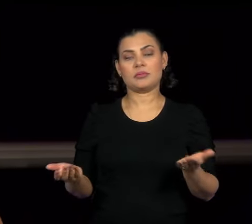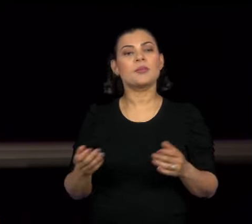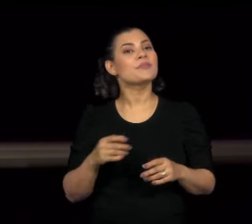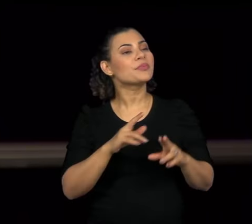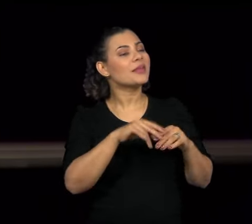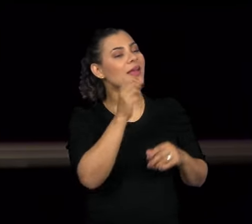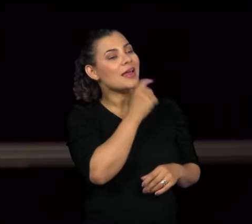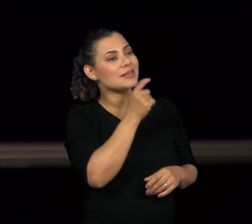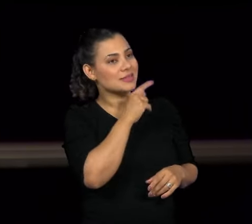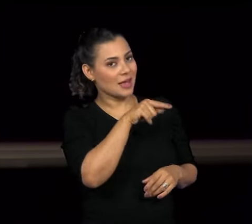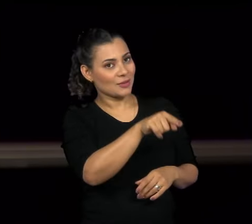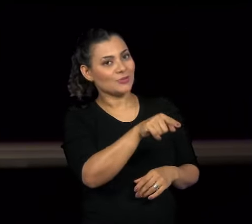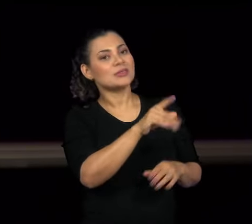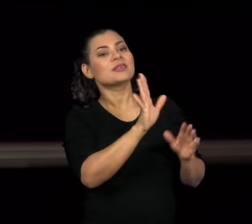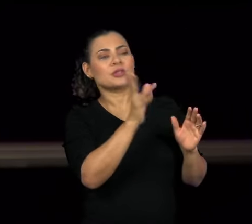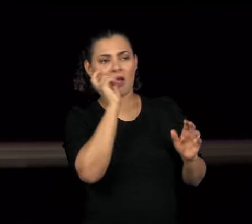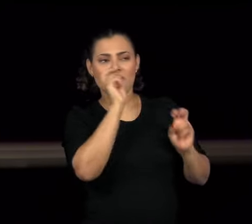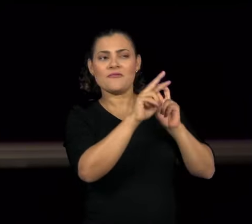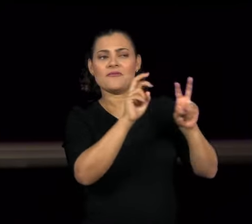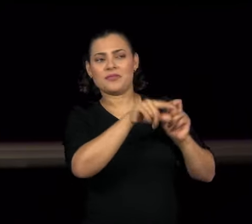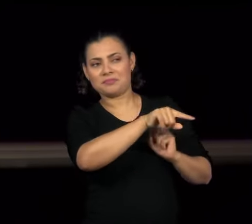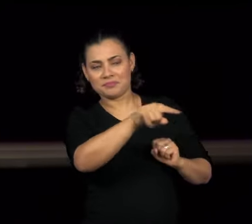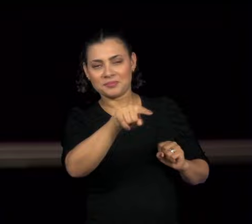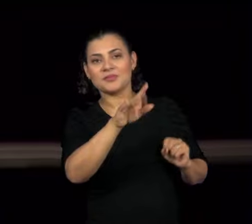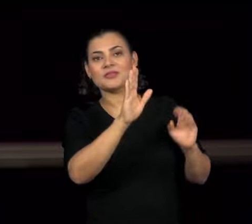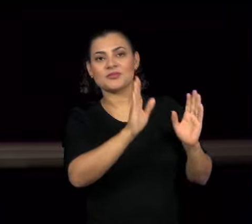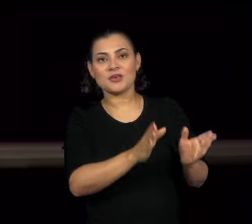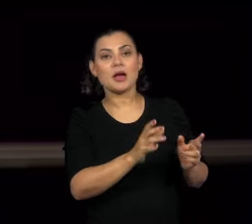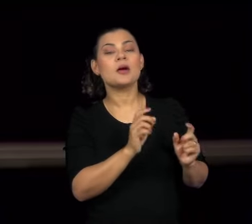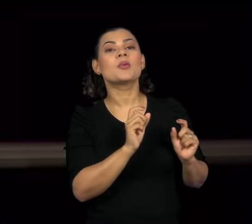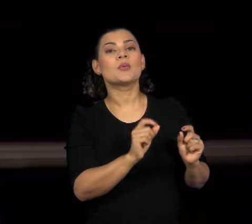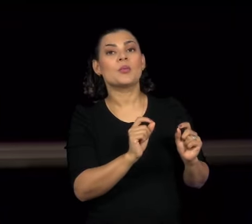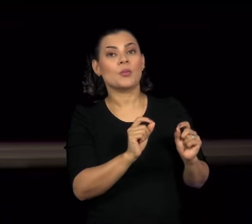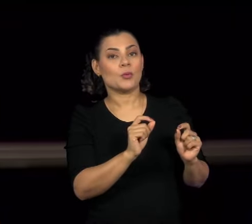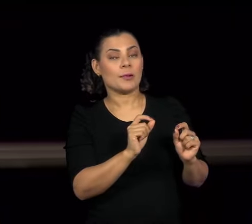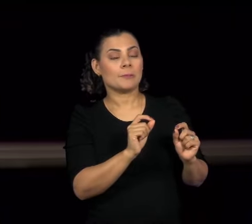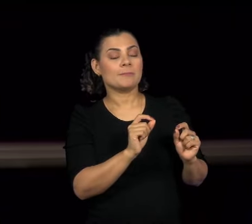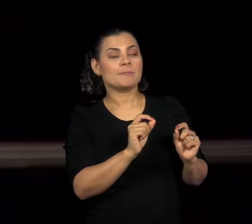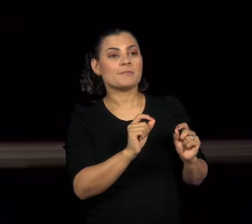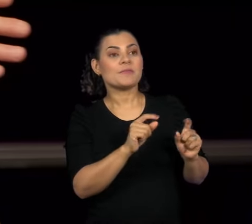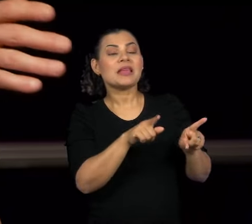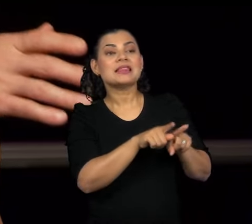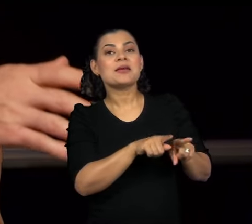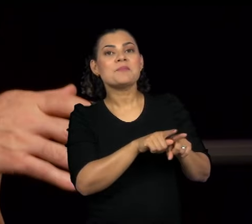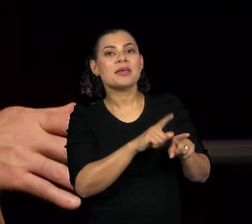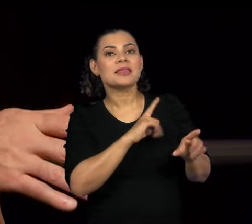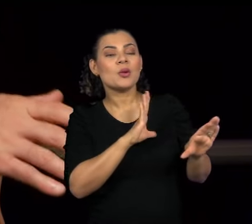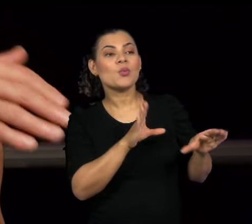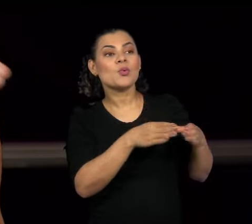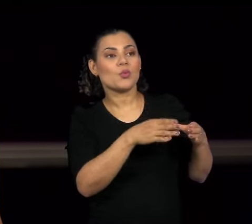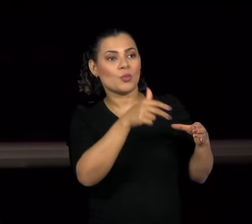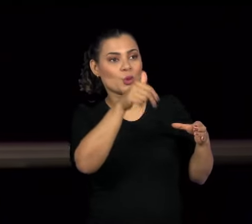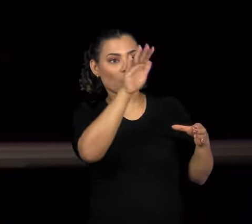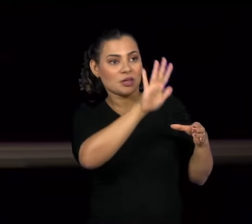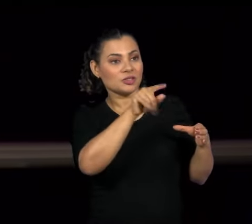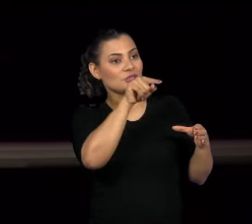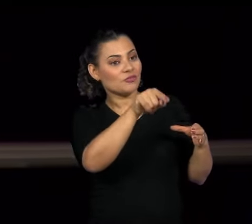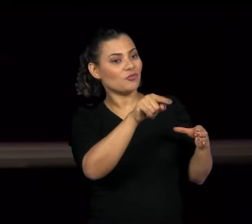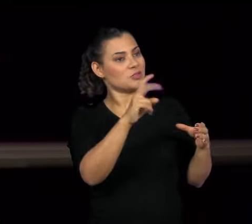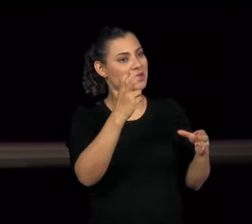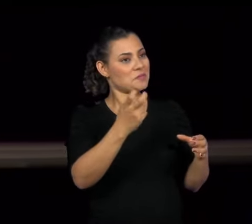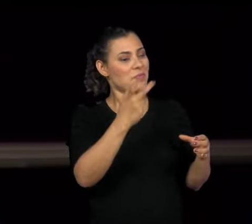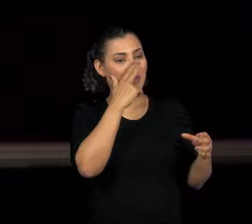você já vi isso, você declarando isso em algum lugar, que para o público nordestino você era muito